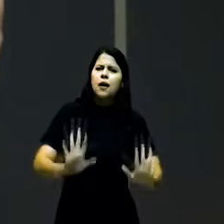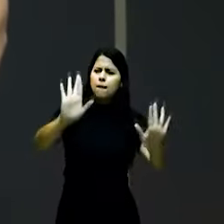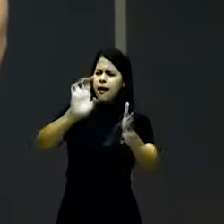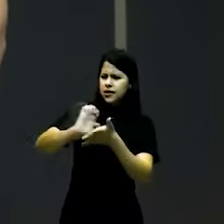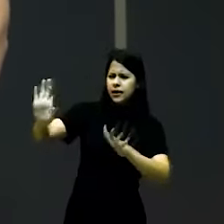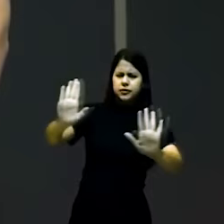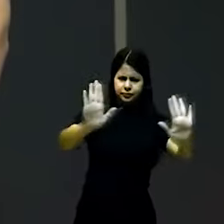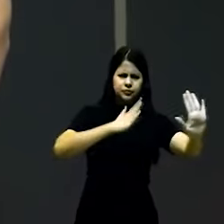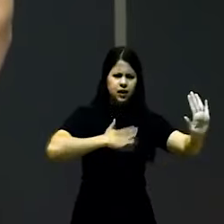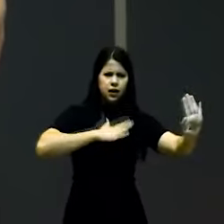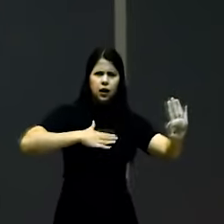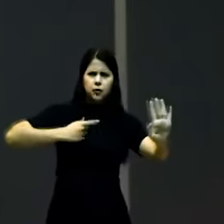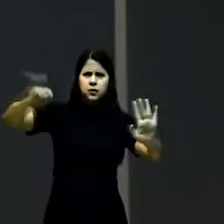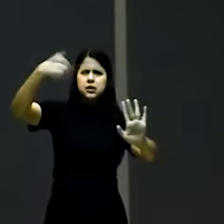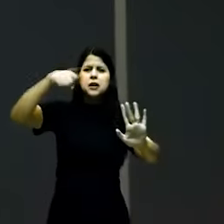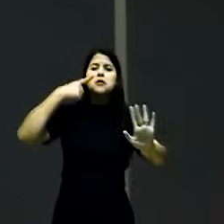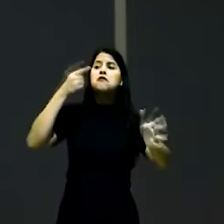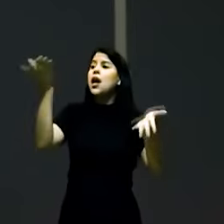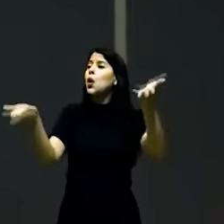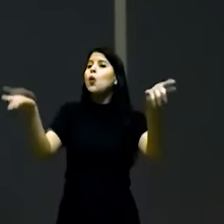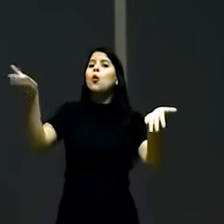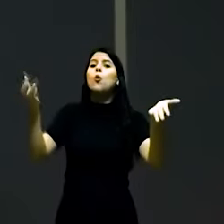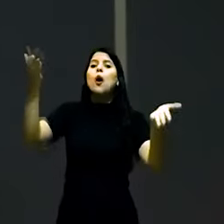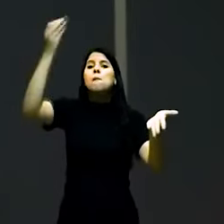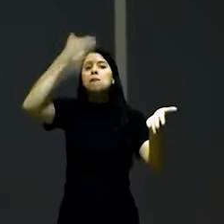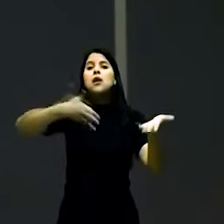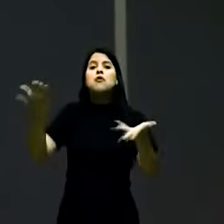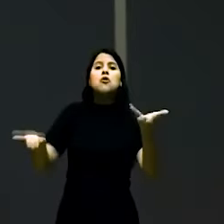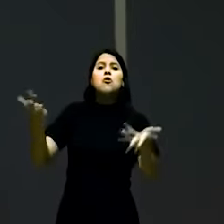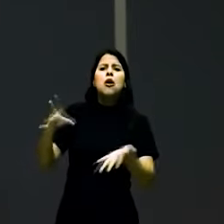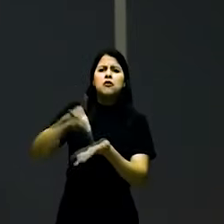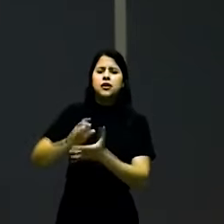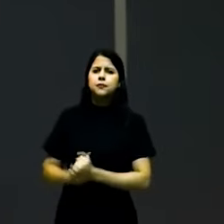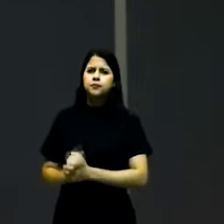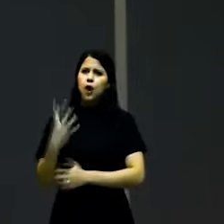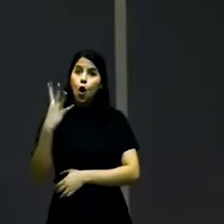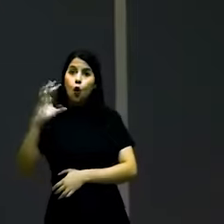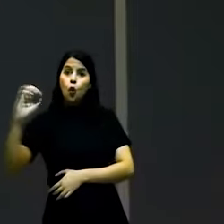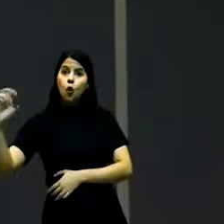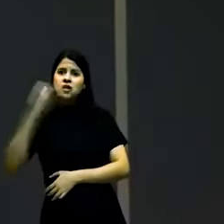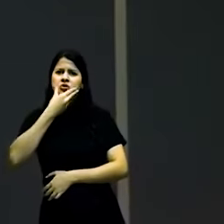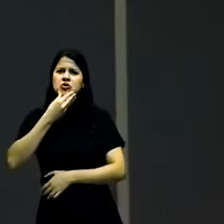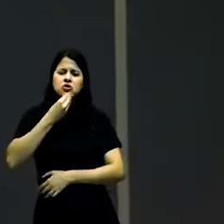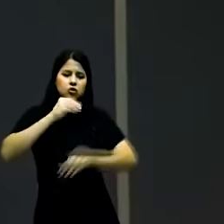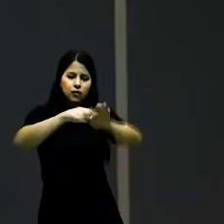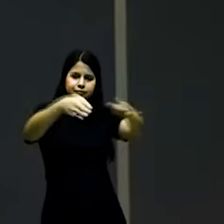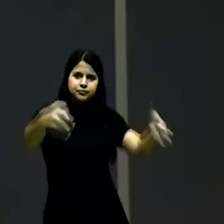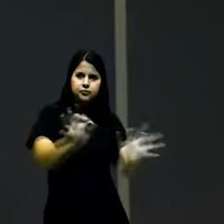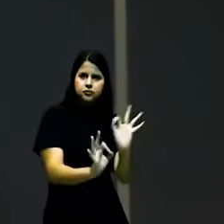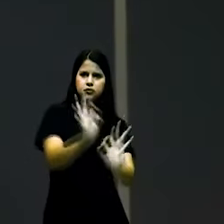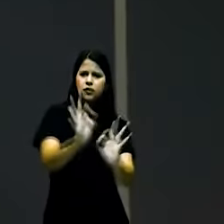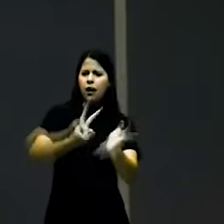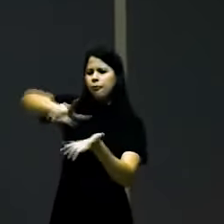encontro. E a Bíblia diz que todos aqueles profetas dançam, oram, clamam, faz tudo o